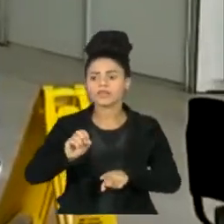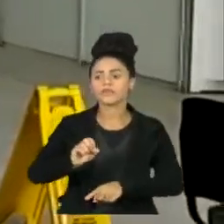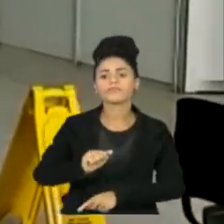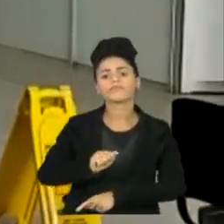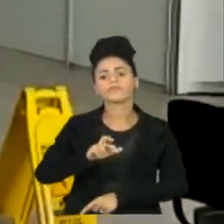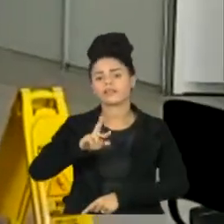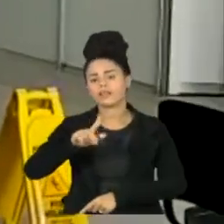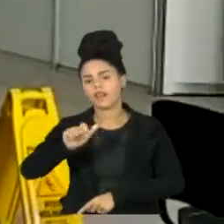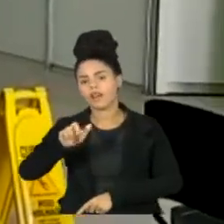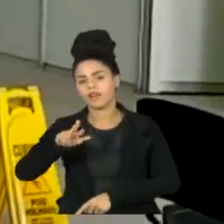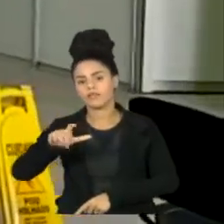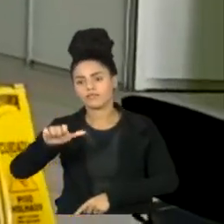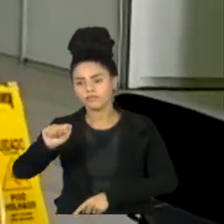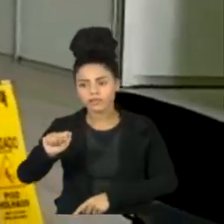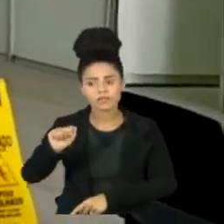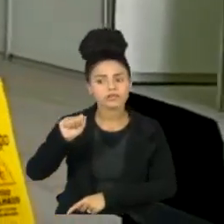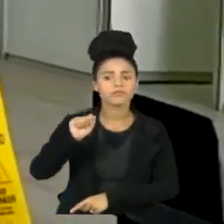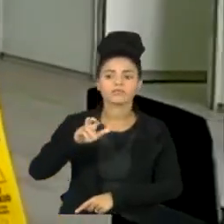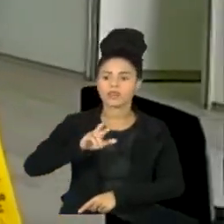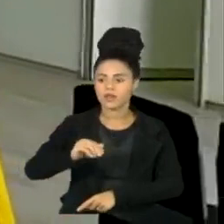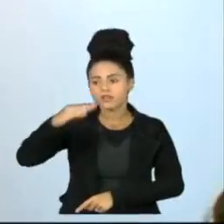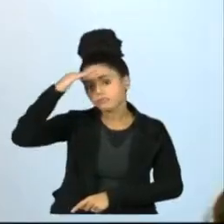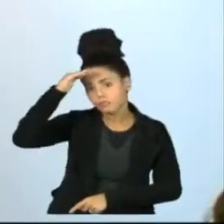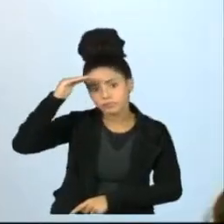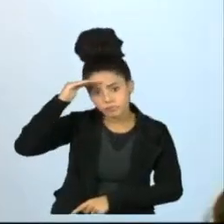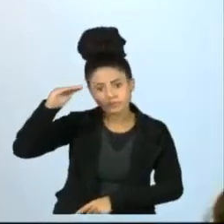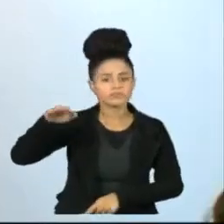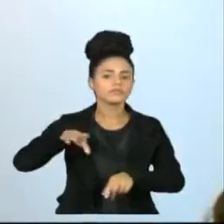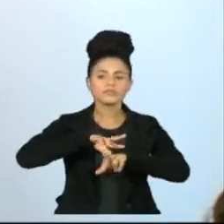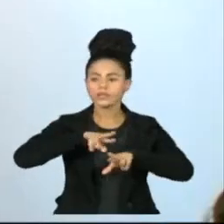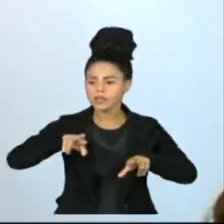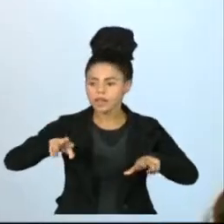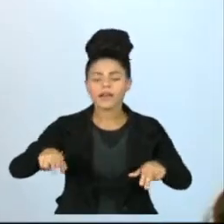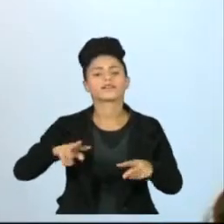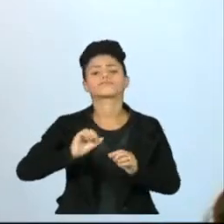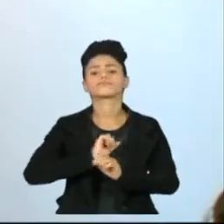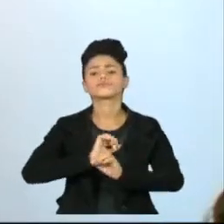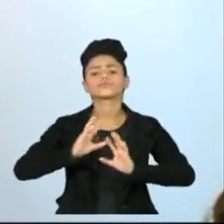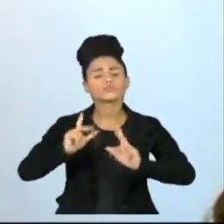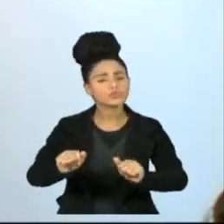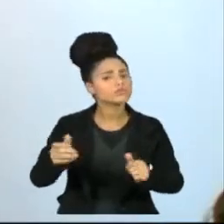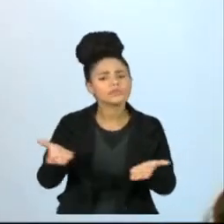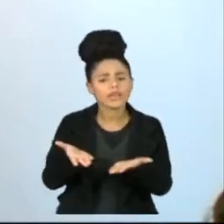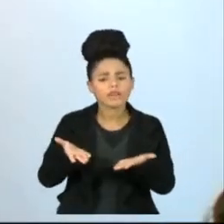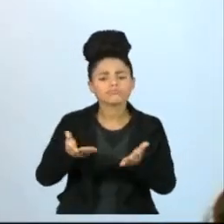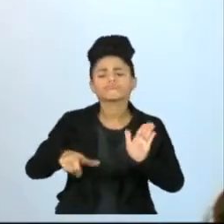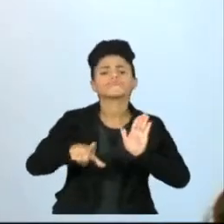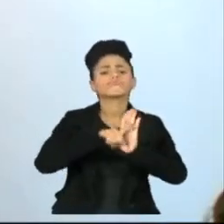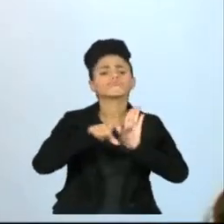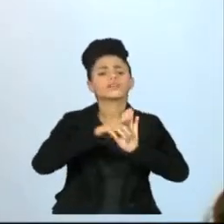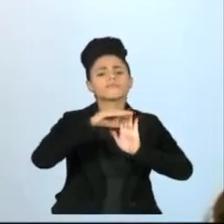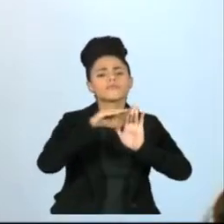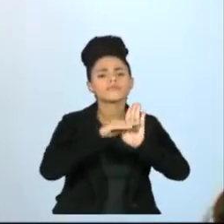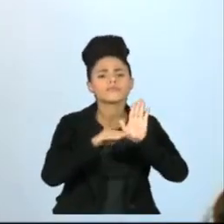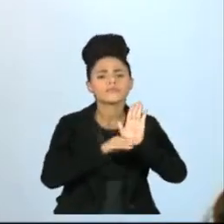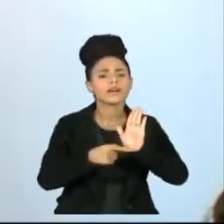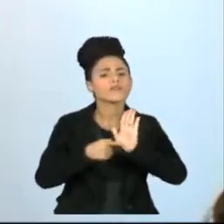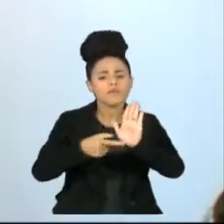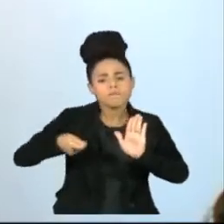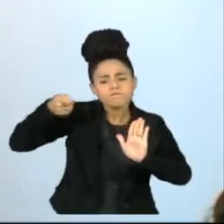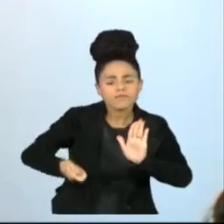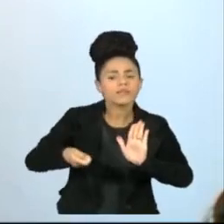e Santa Rita do Sapucaí, no sul de Minas. Não se trata do Estado mais legislar sobre obrigatoriedade ou não.